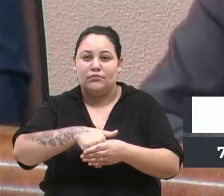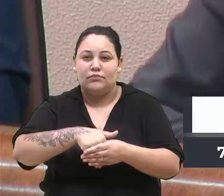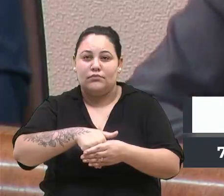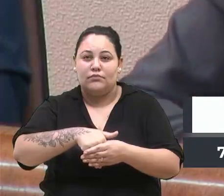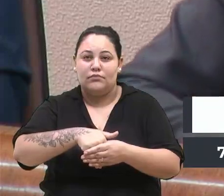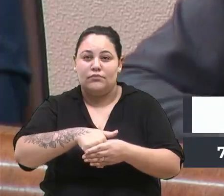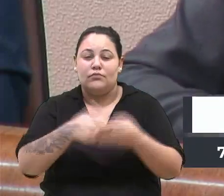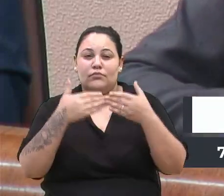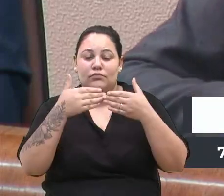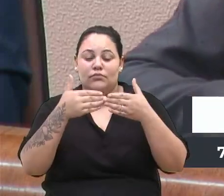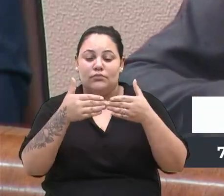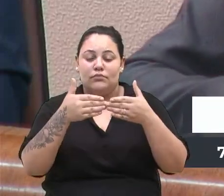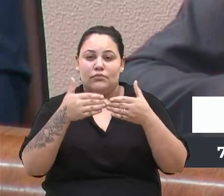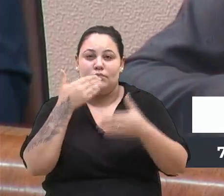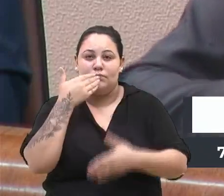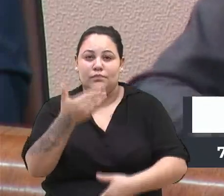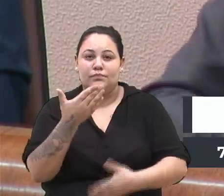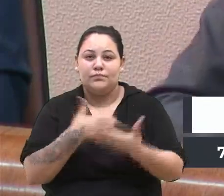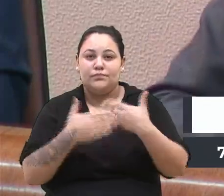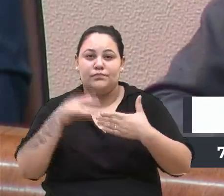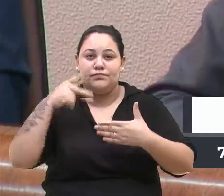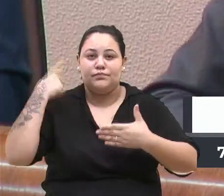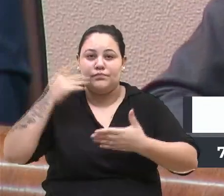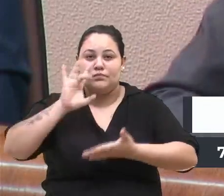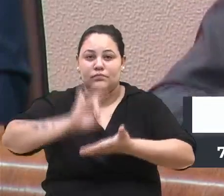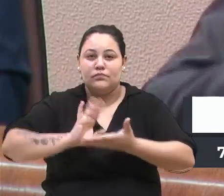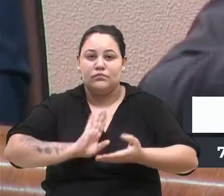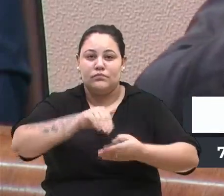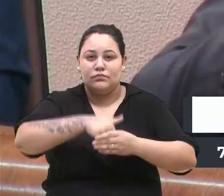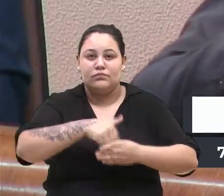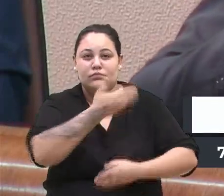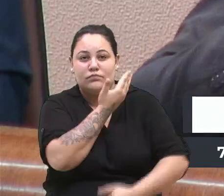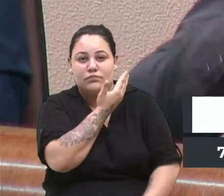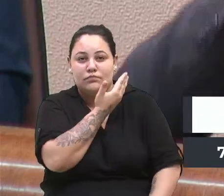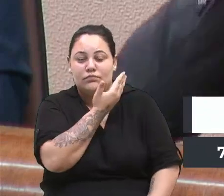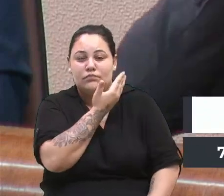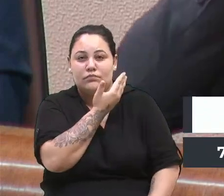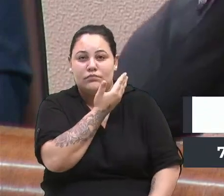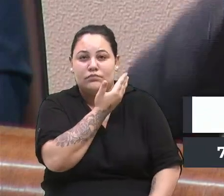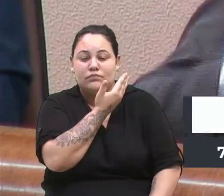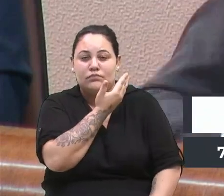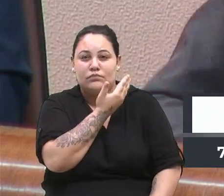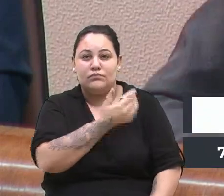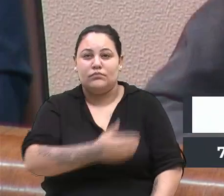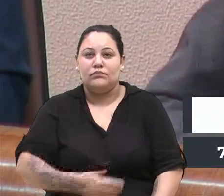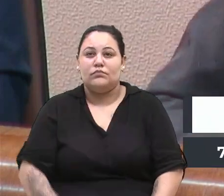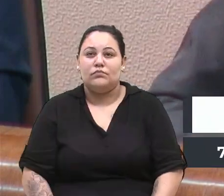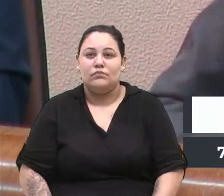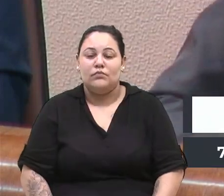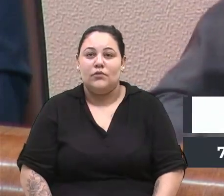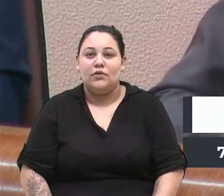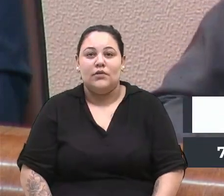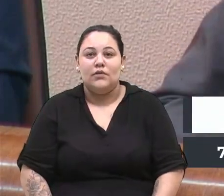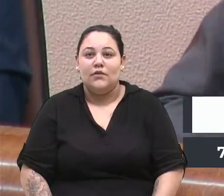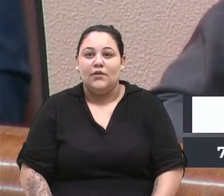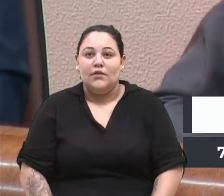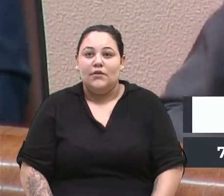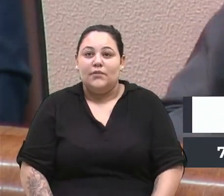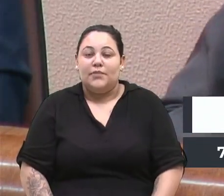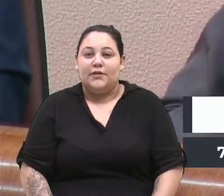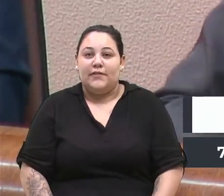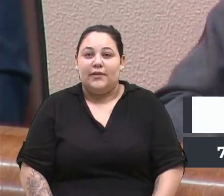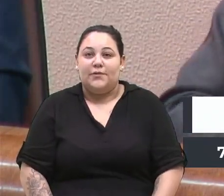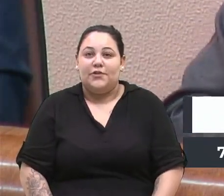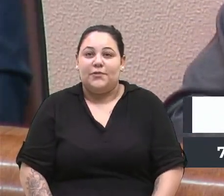solicito vereadores e vereadoras que registrem seus votos como vota o miradore voto sim